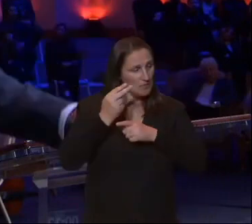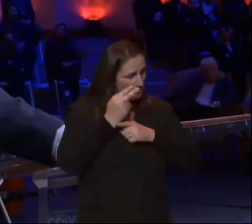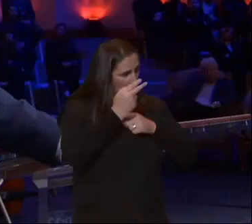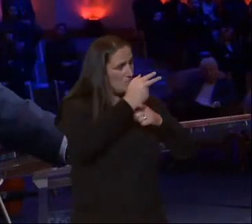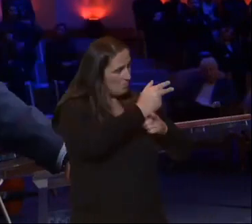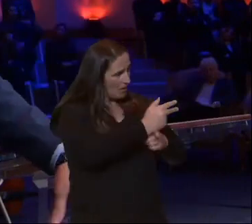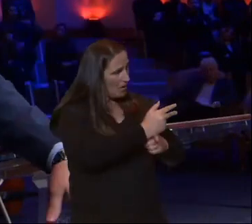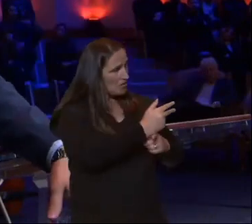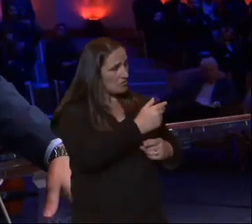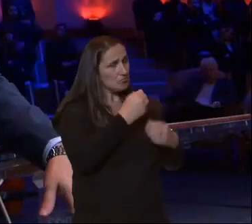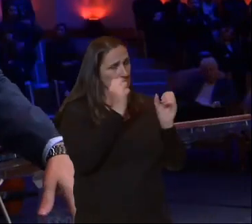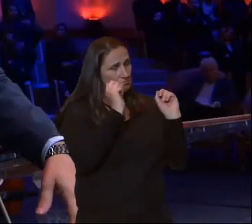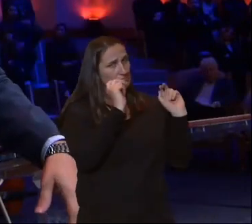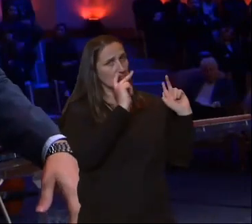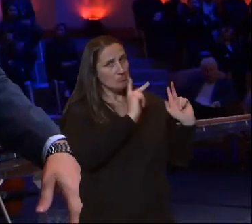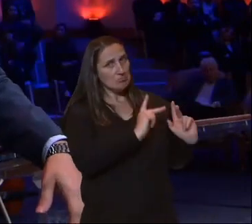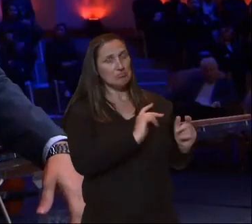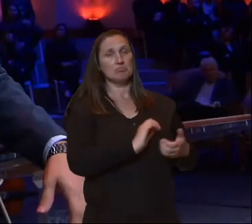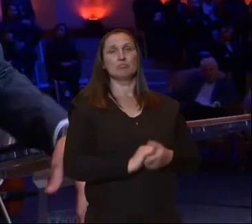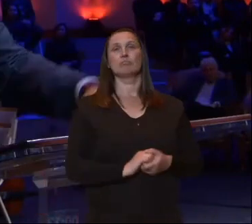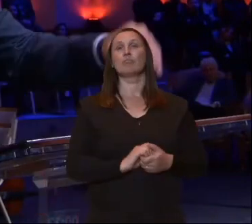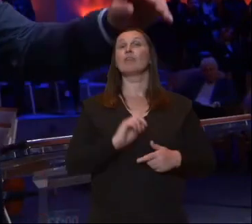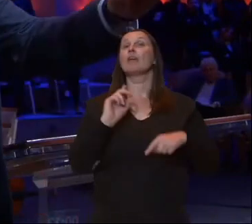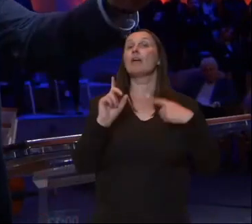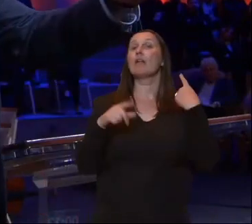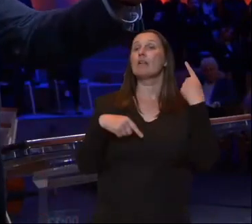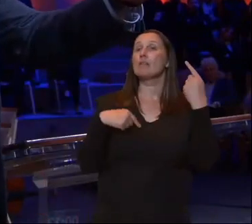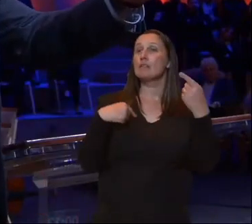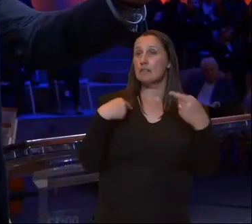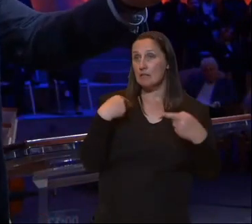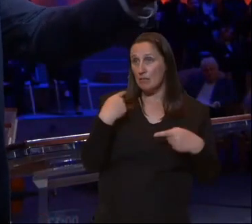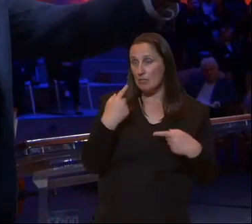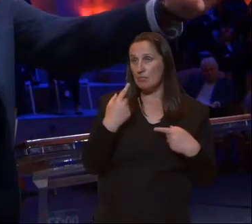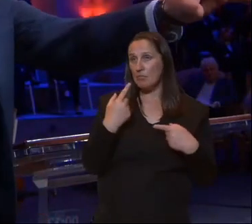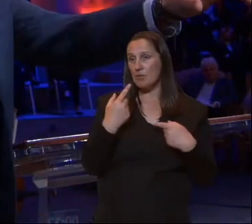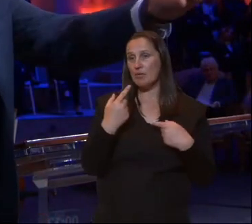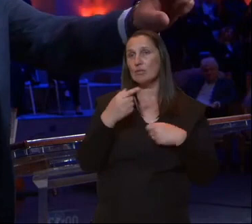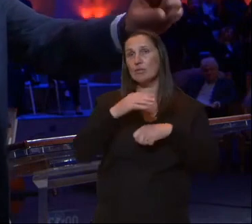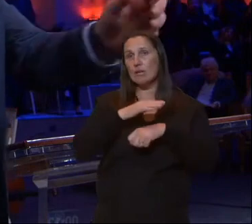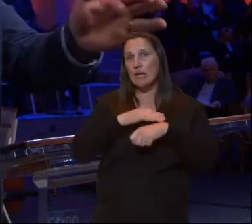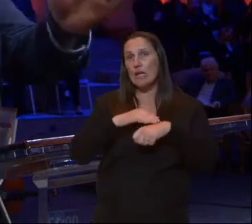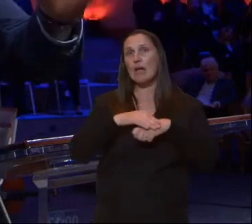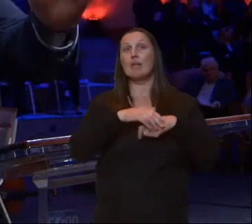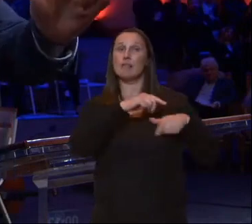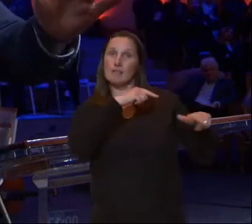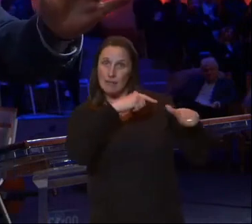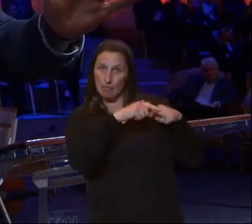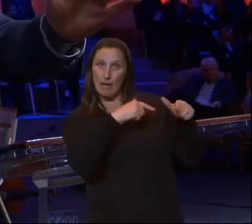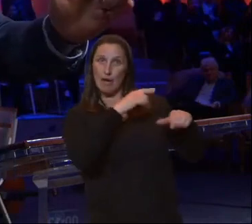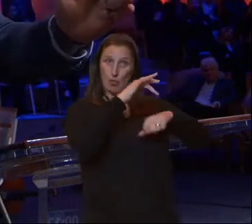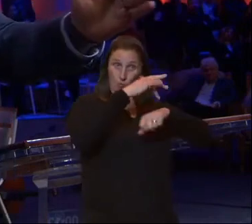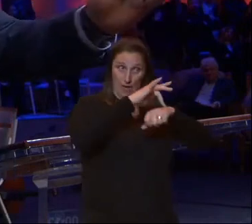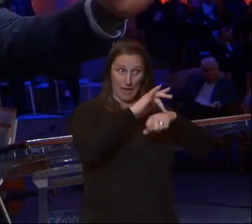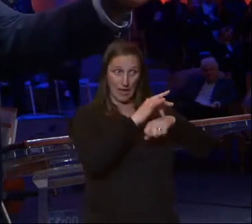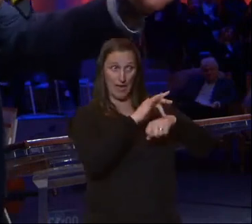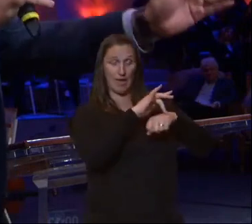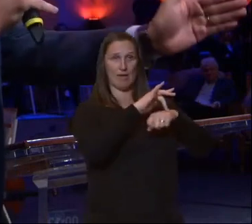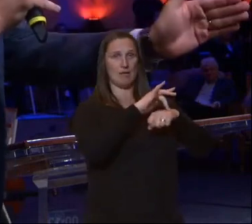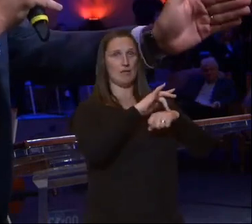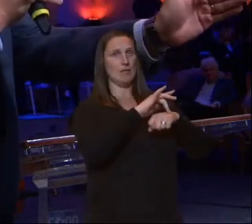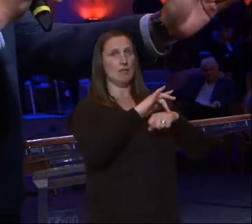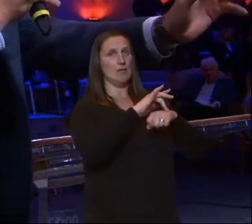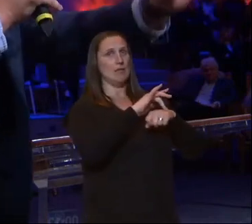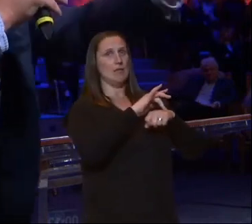galpão. E aí depois eu falei, dá para fazer o trabalho de balé? Ele falou, igreja é igreja, lugar